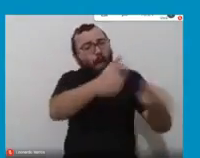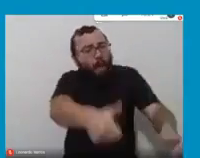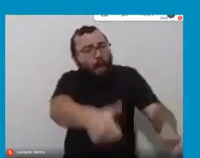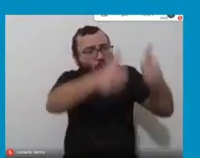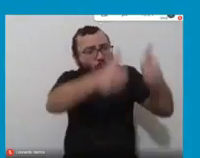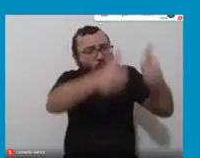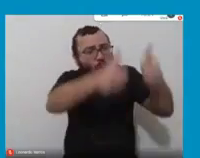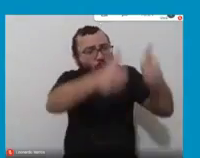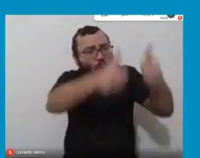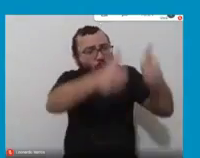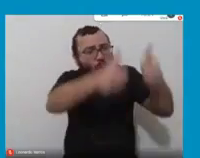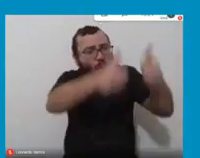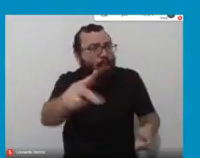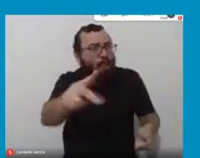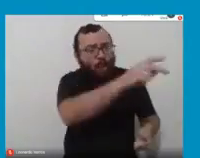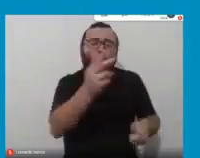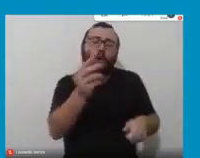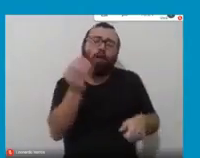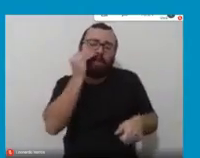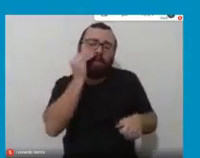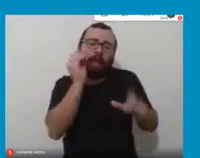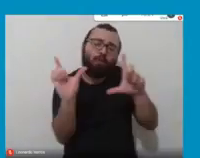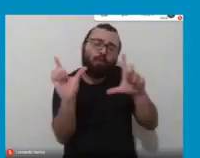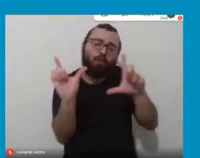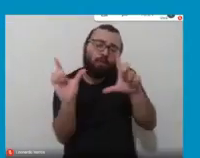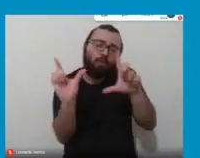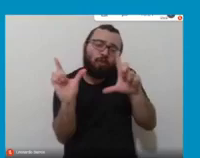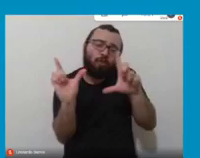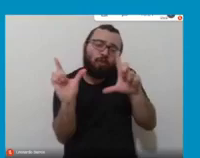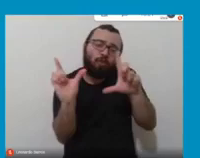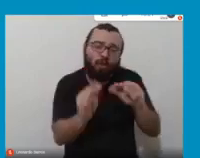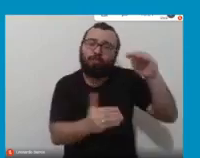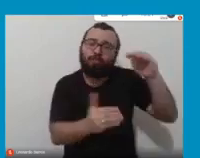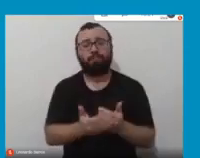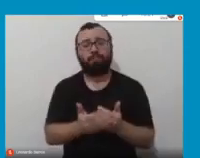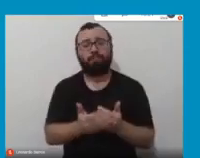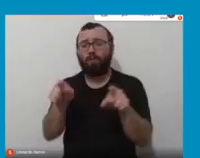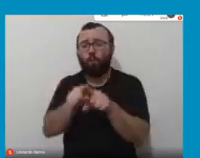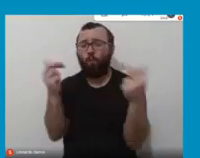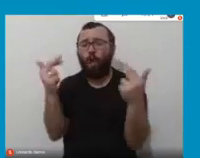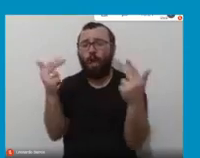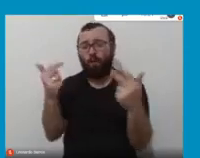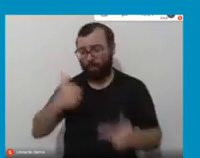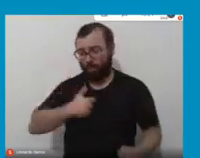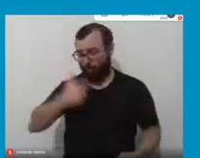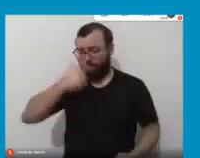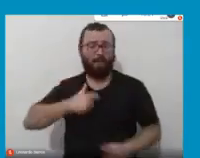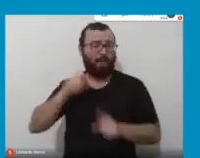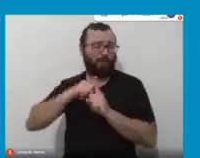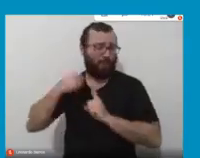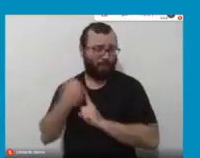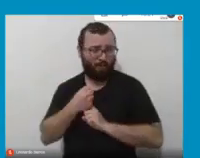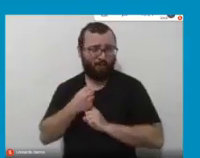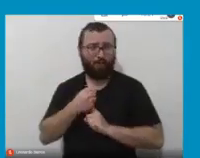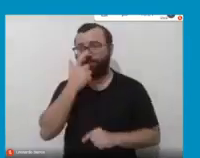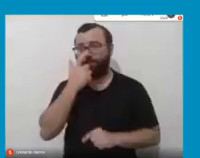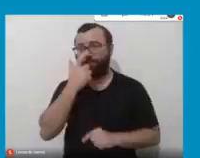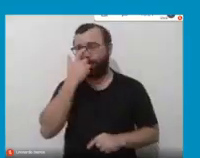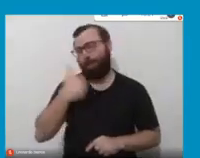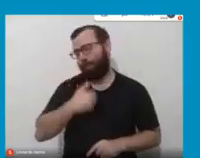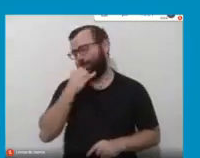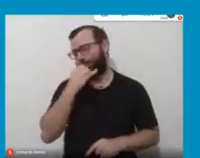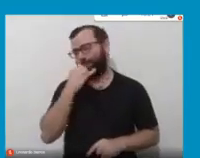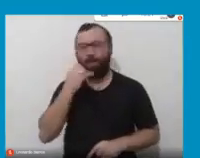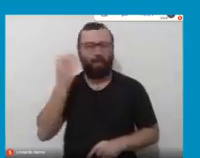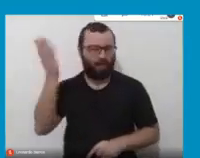ou diminuir a desigualdade, assim por diante. Mesma coisa eu, como sociólogo. Eu, inclusive, por exemplo, na época em